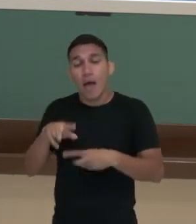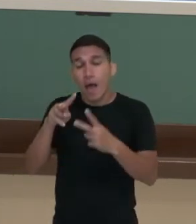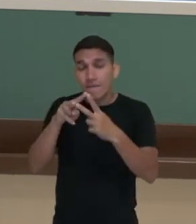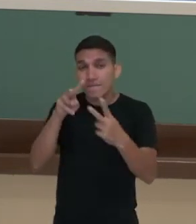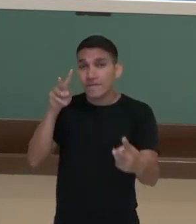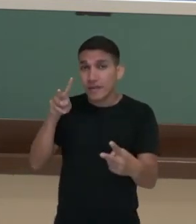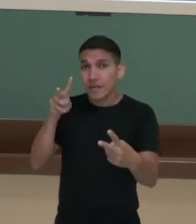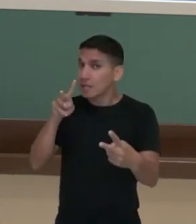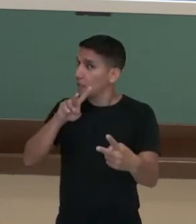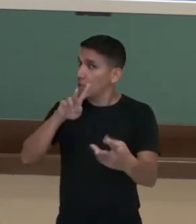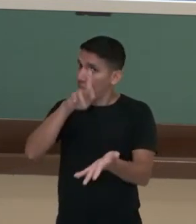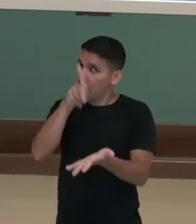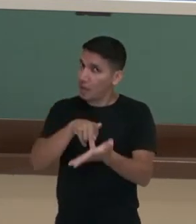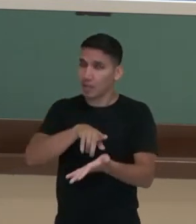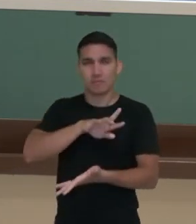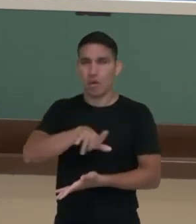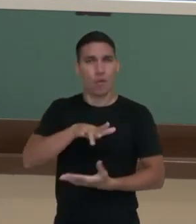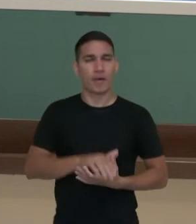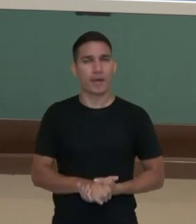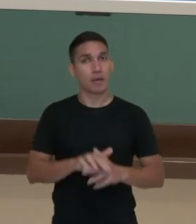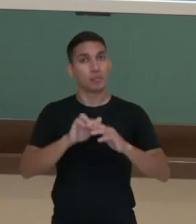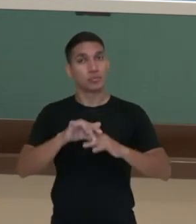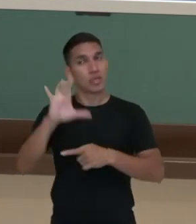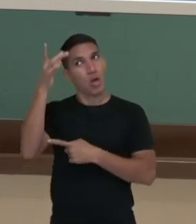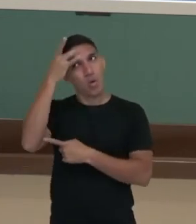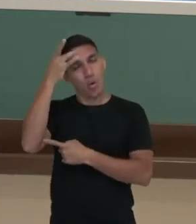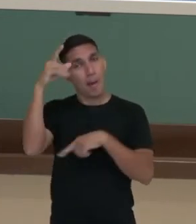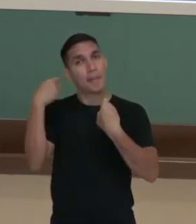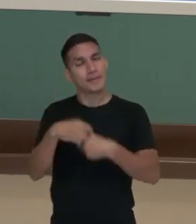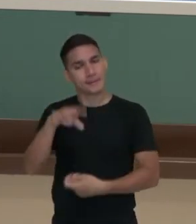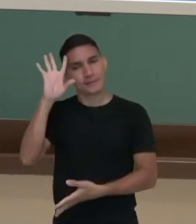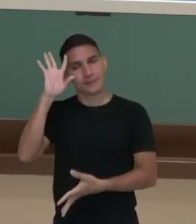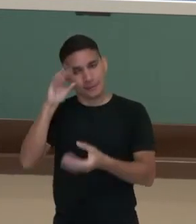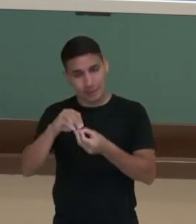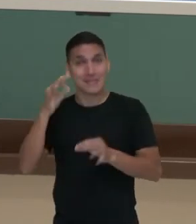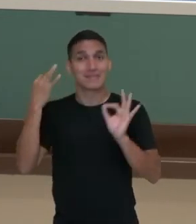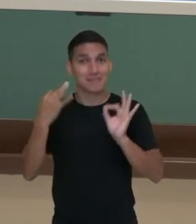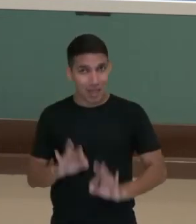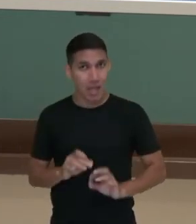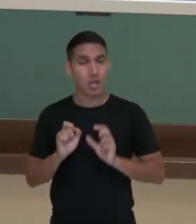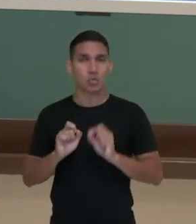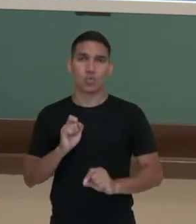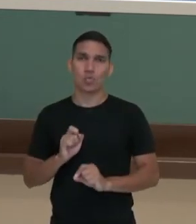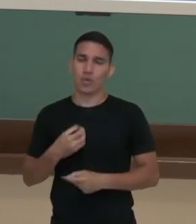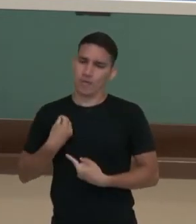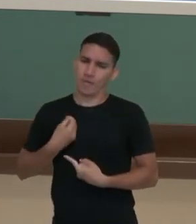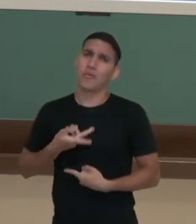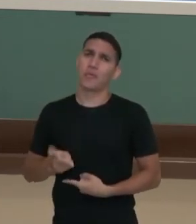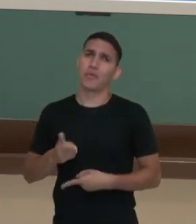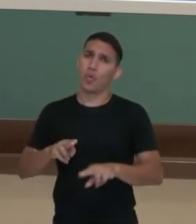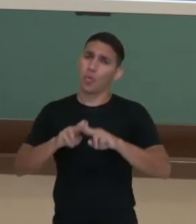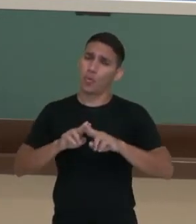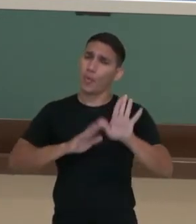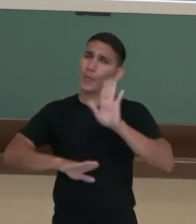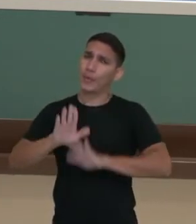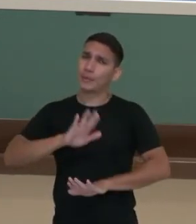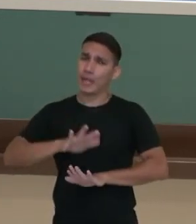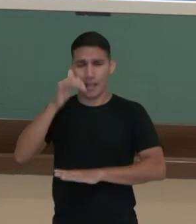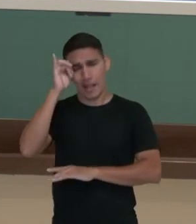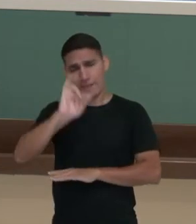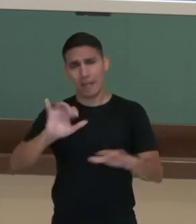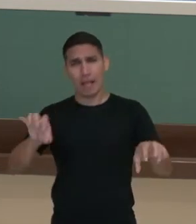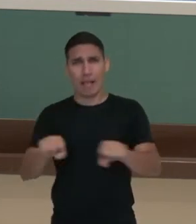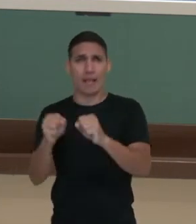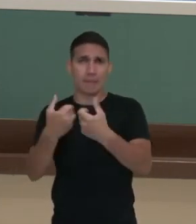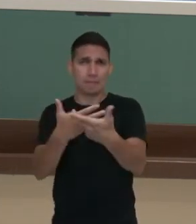não é real. Então você tem que ter consciência que o teu ambiente real ele continua existindo. Cuidado para não se machucar e nem quebrar nada na sua